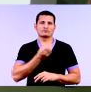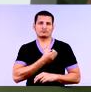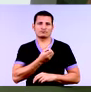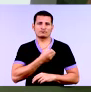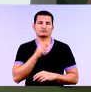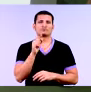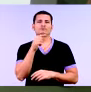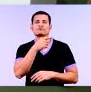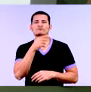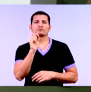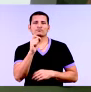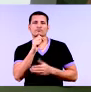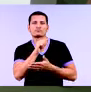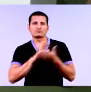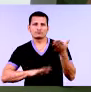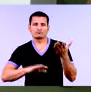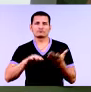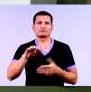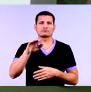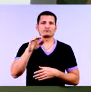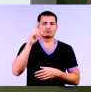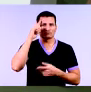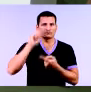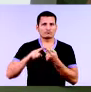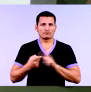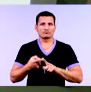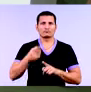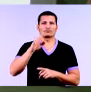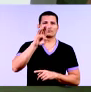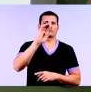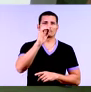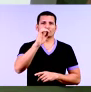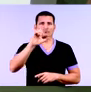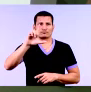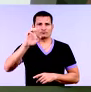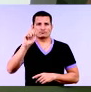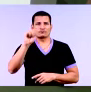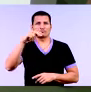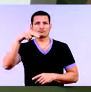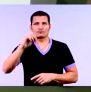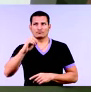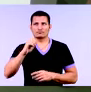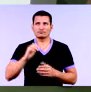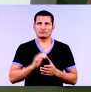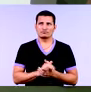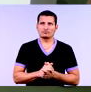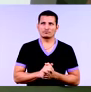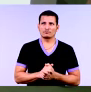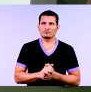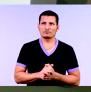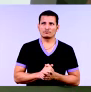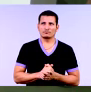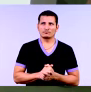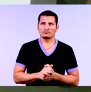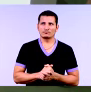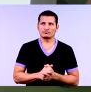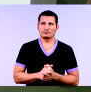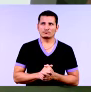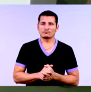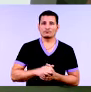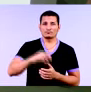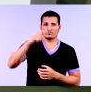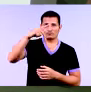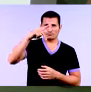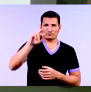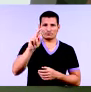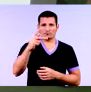que é texto, booleano, lógica? Como pode ser isso para eles? No PHP é importante a gente perceber que